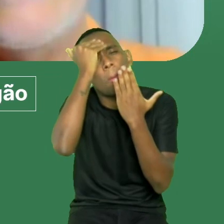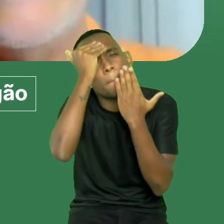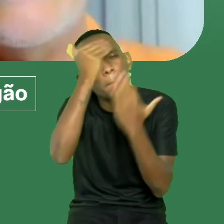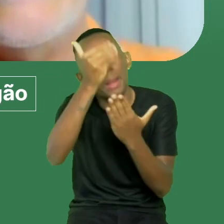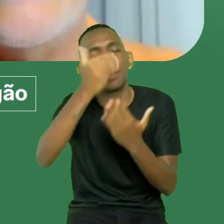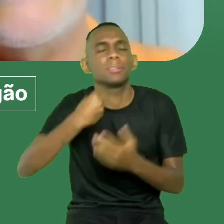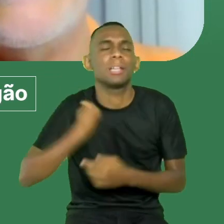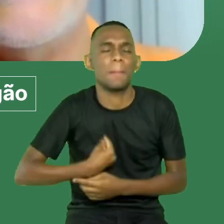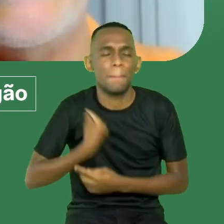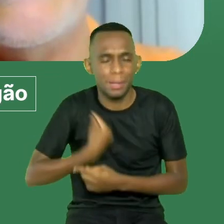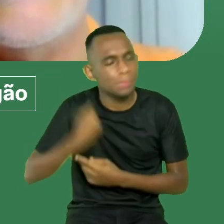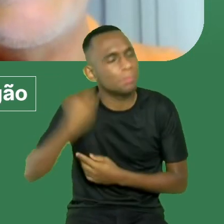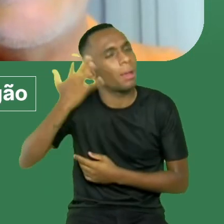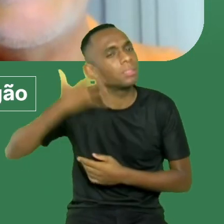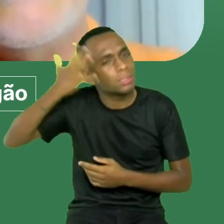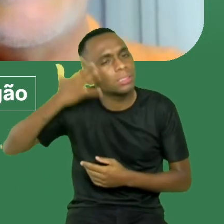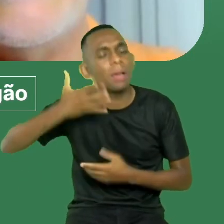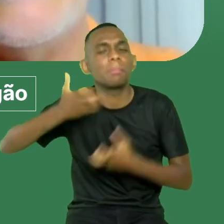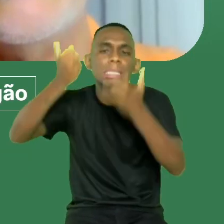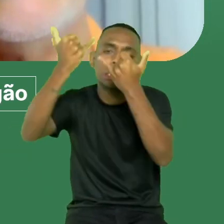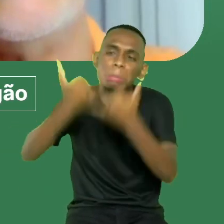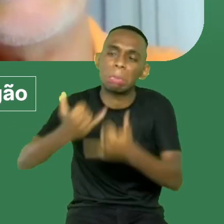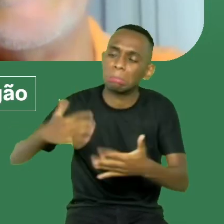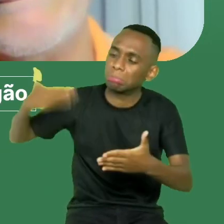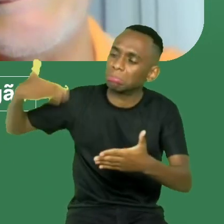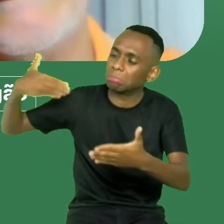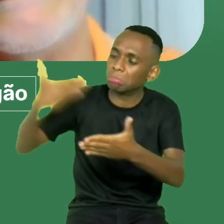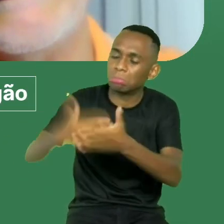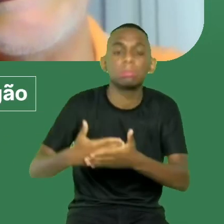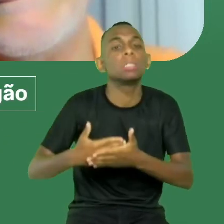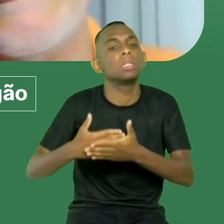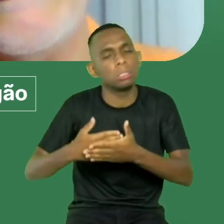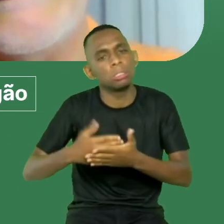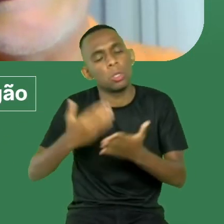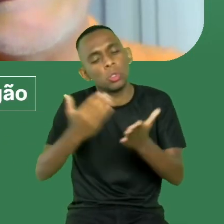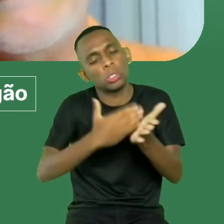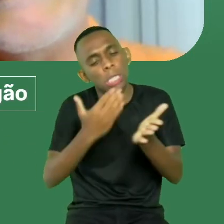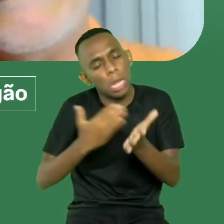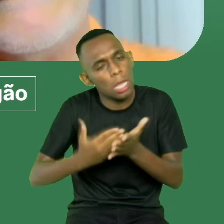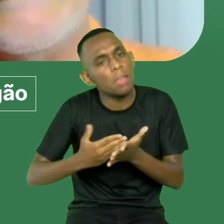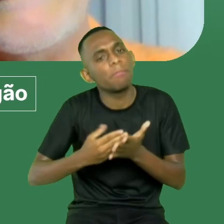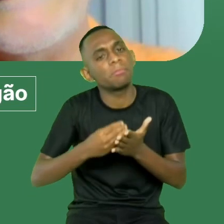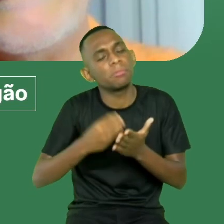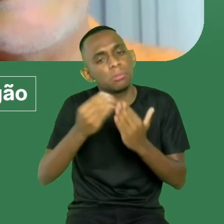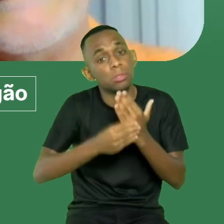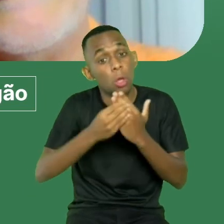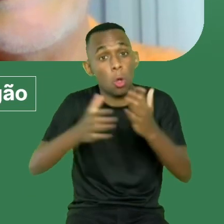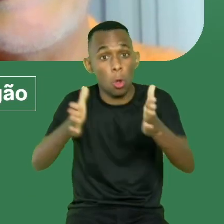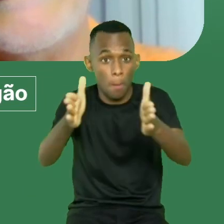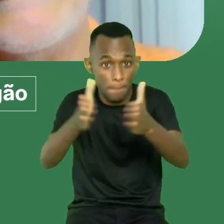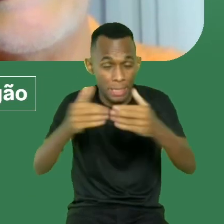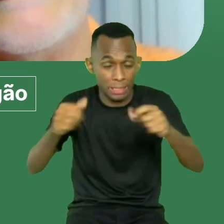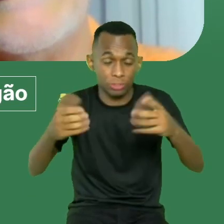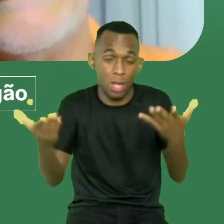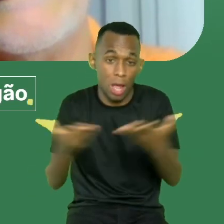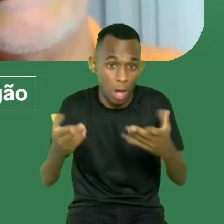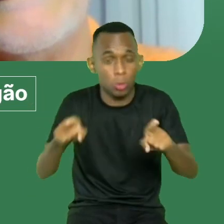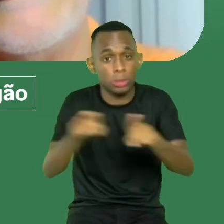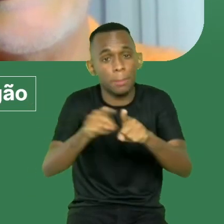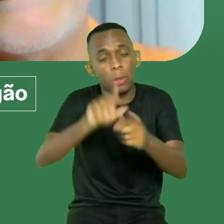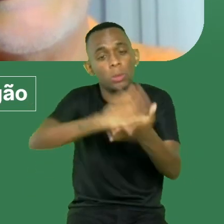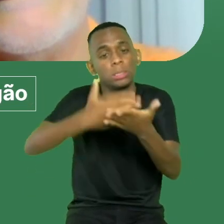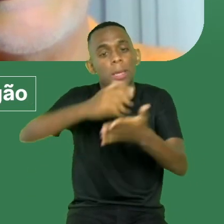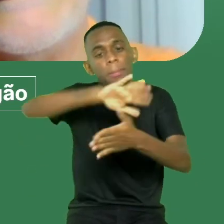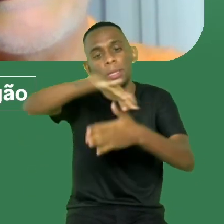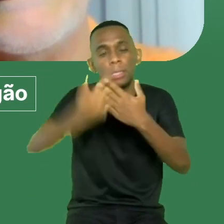presença aqui, por contar um pouco da sua trajetória para a gente, dos seus livros. Vou pedir o Eduardo para fazer para a